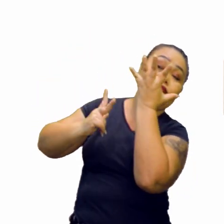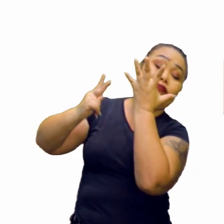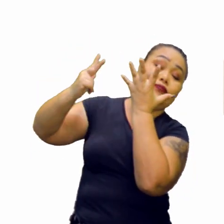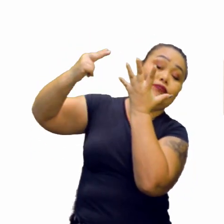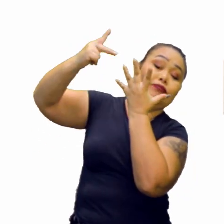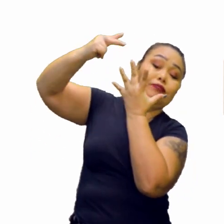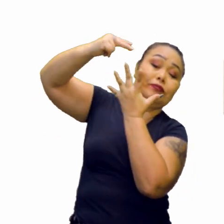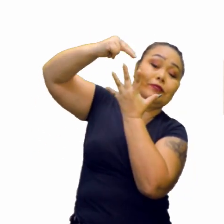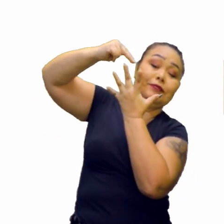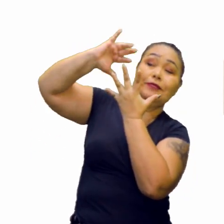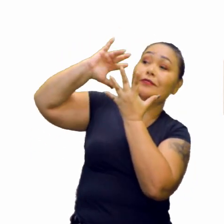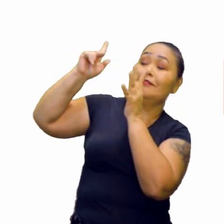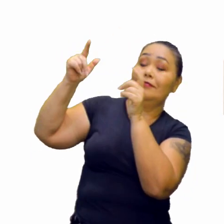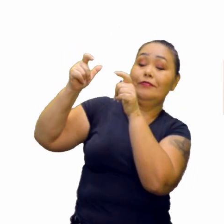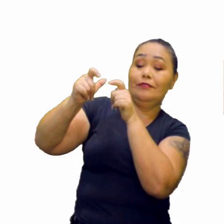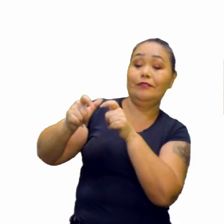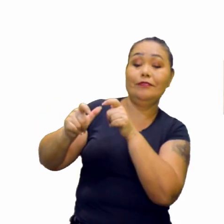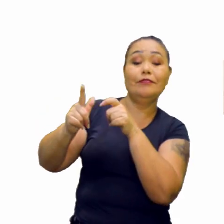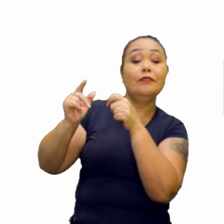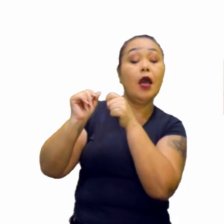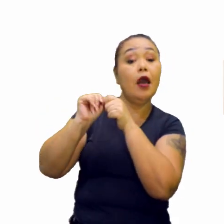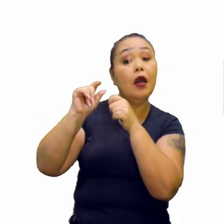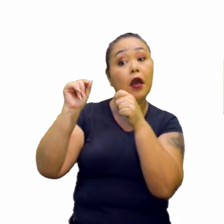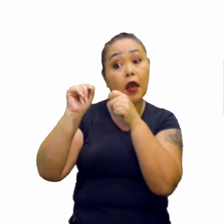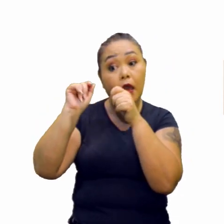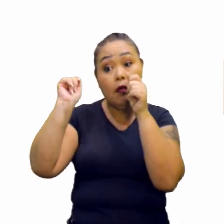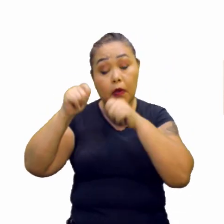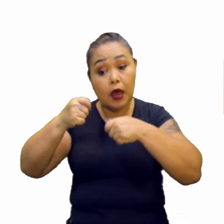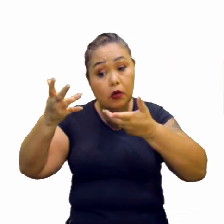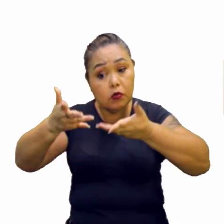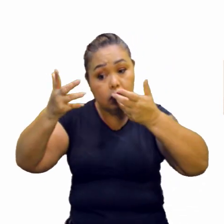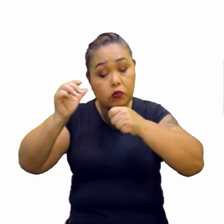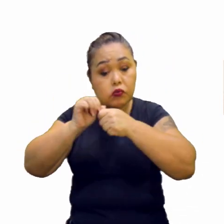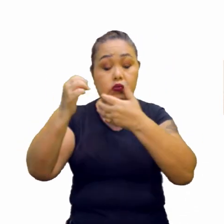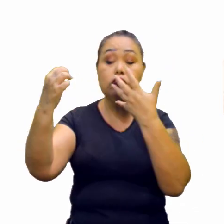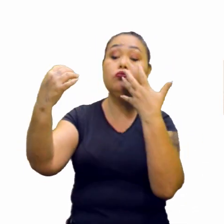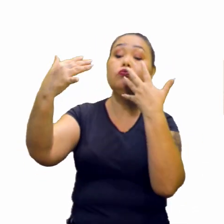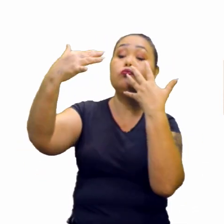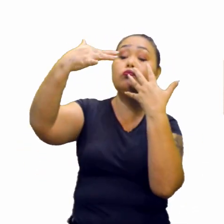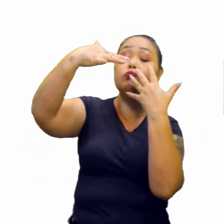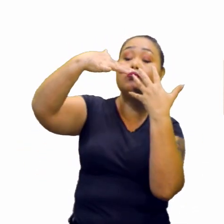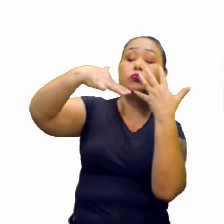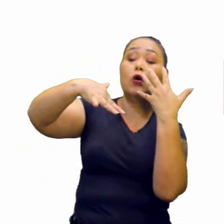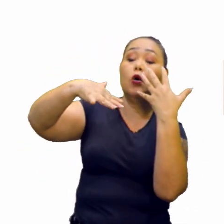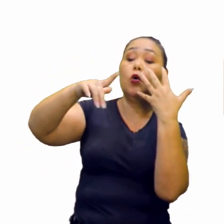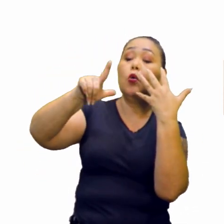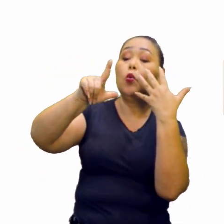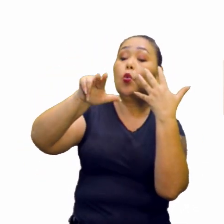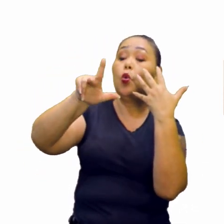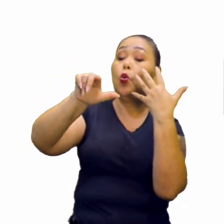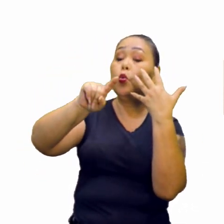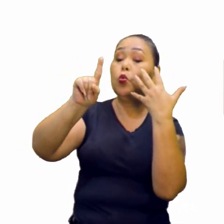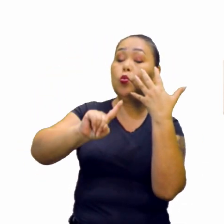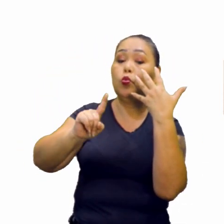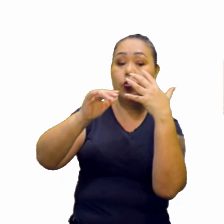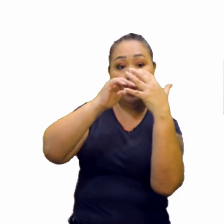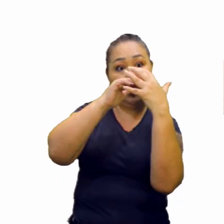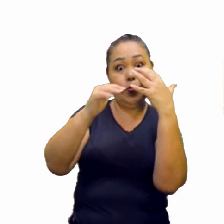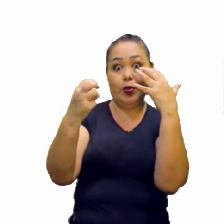silvestres para que favoreça a incidência de luminosa na parte